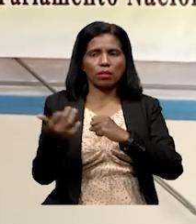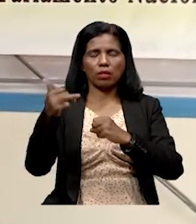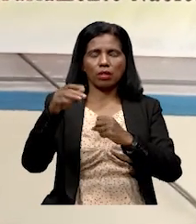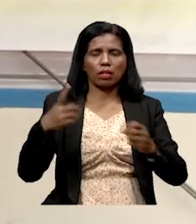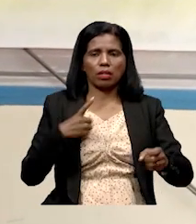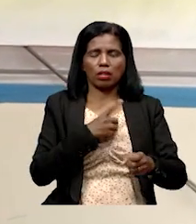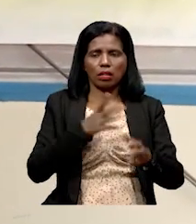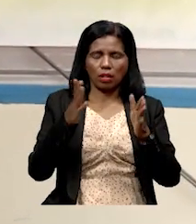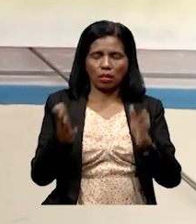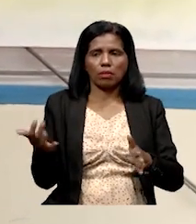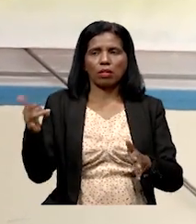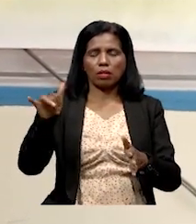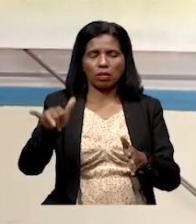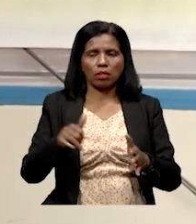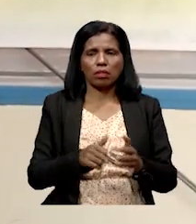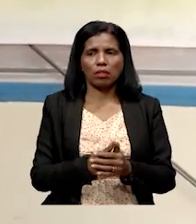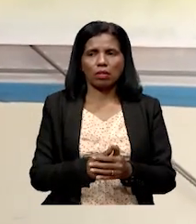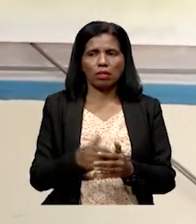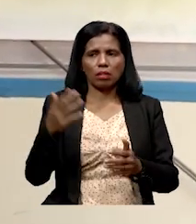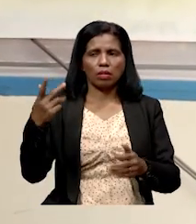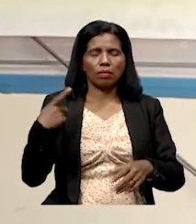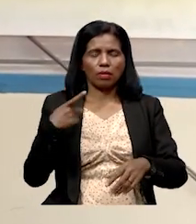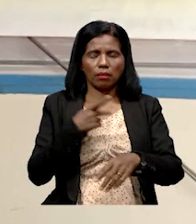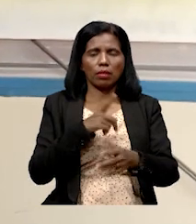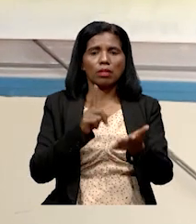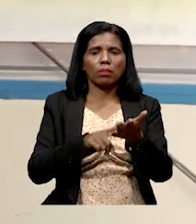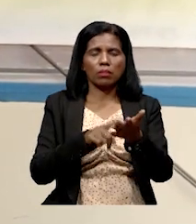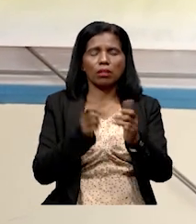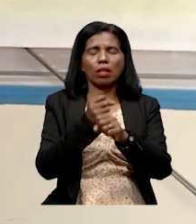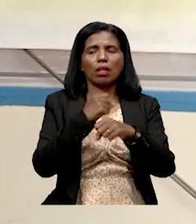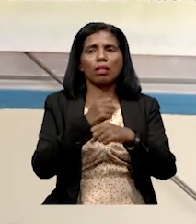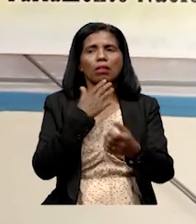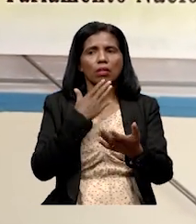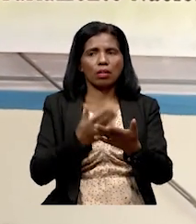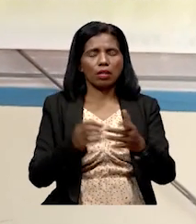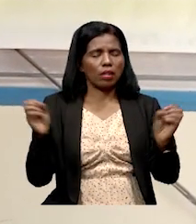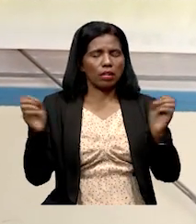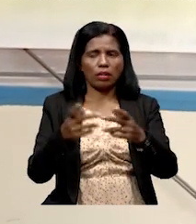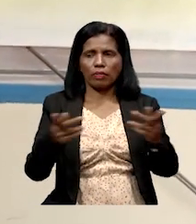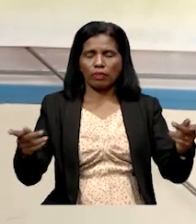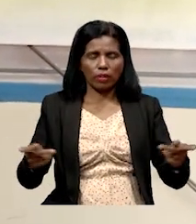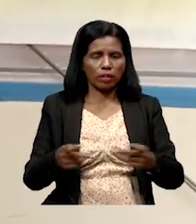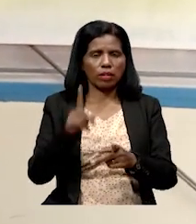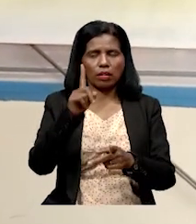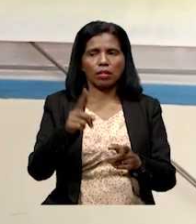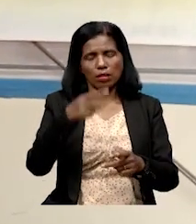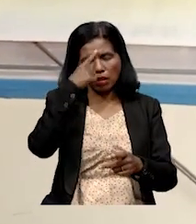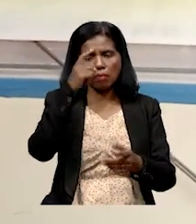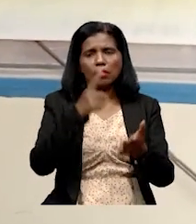sira assento parlamentar para discutir hal dia ne laiha fat ni da laiha fat tamba